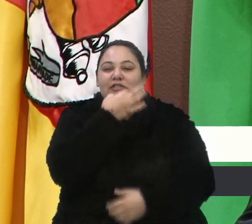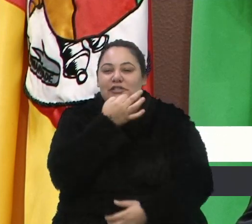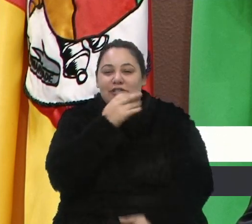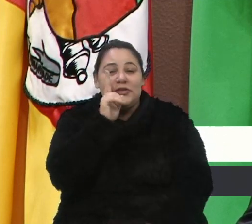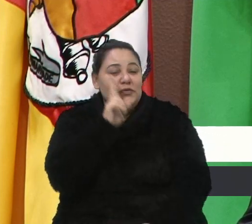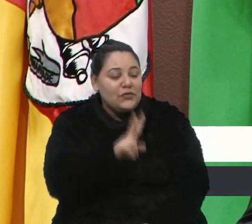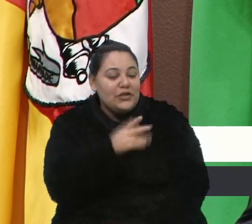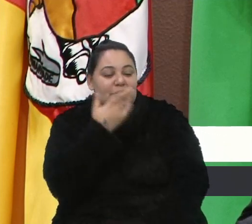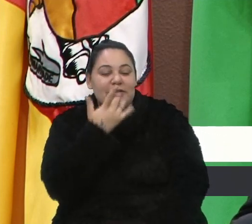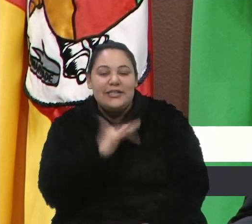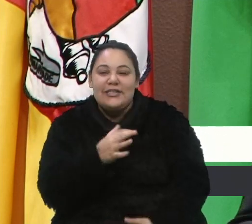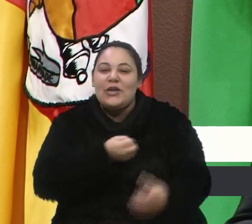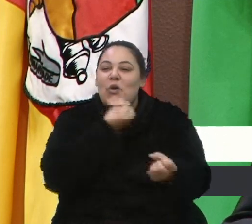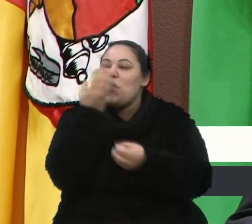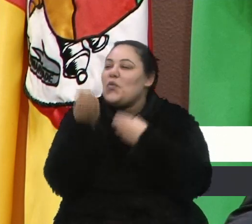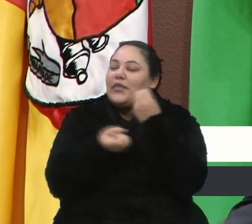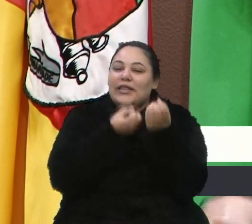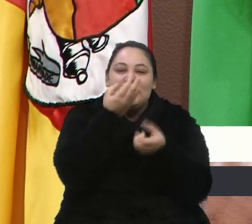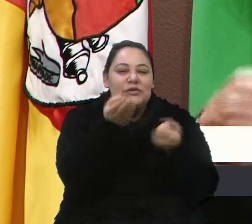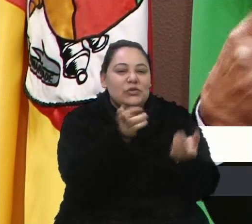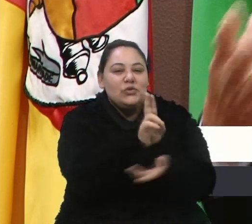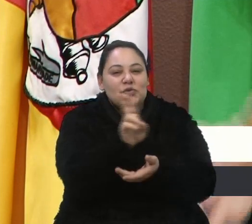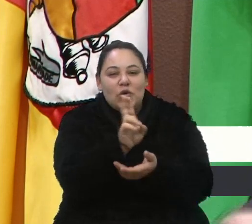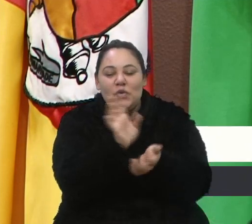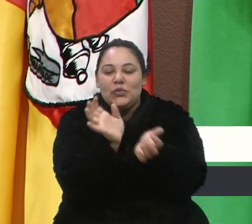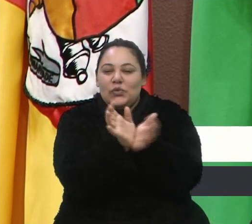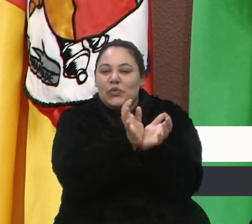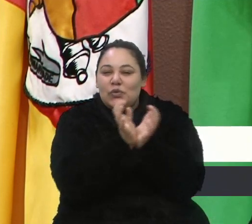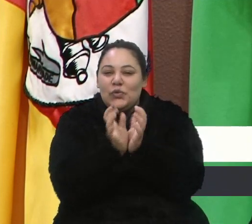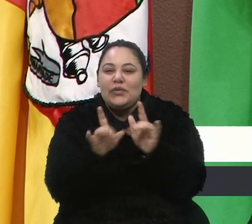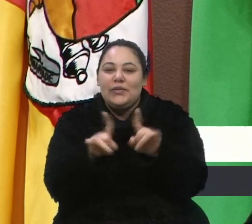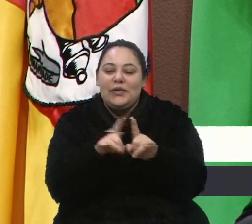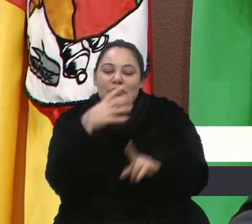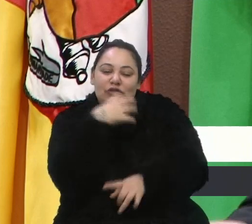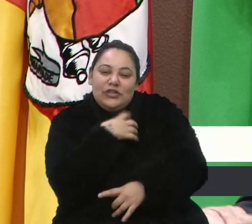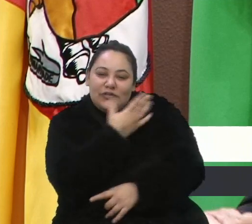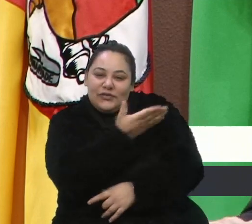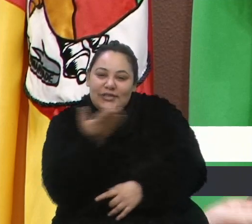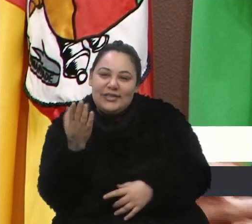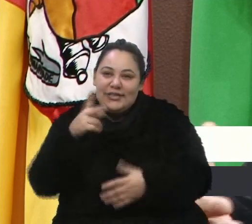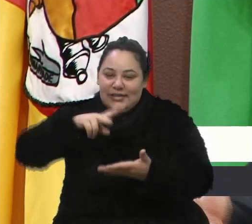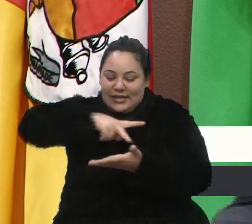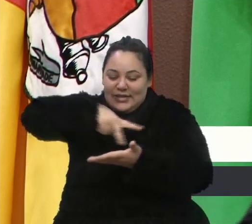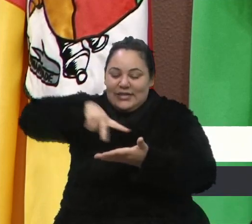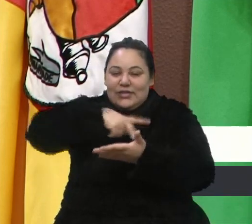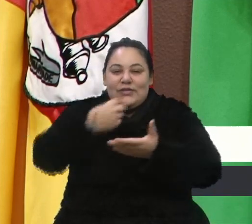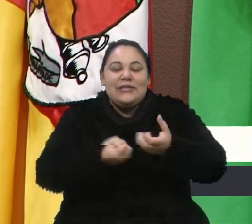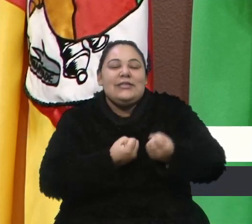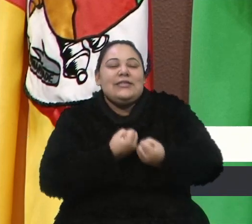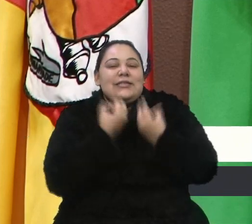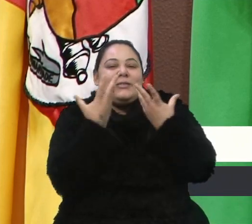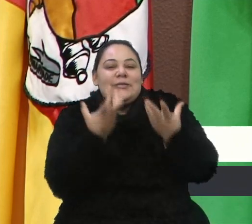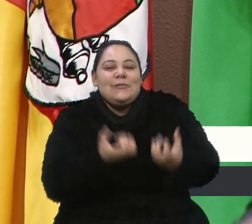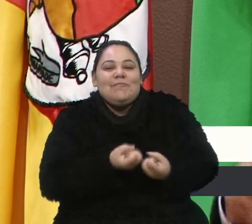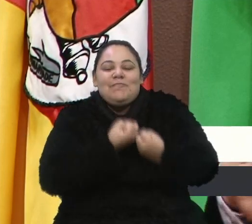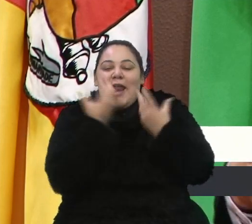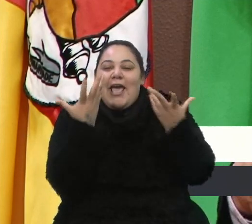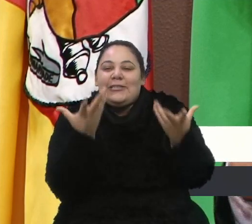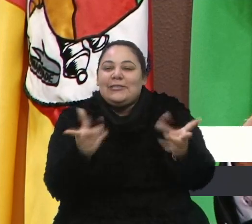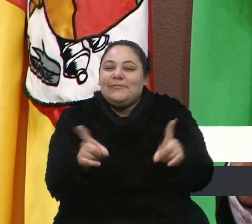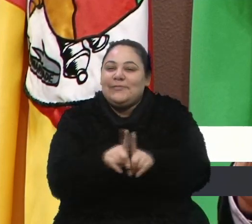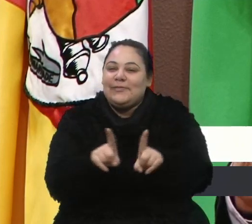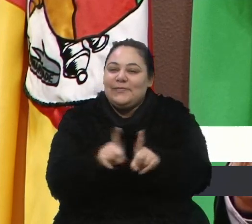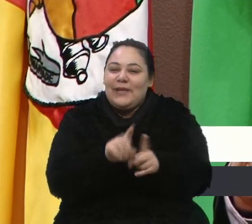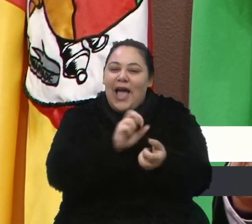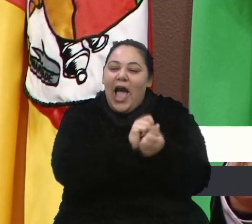crianças comentando sobre o nome de vocês, sobre a maneira que vocês dançam, a maneira que vocês expressam a arte